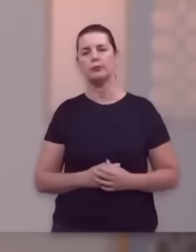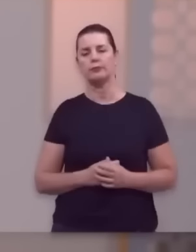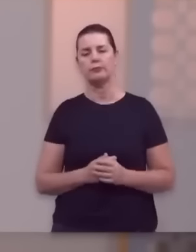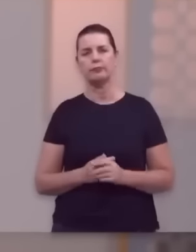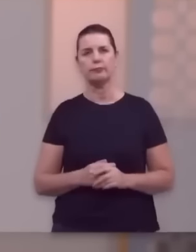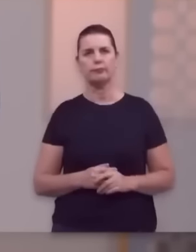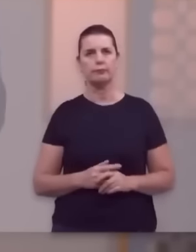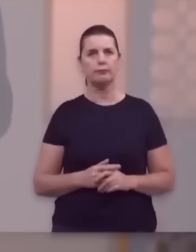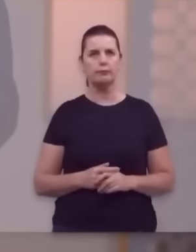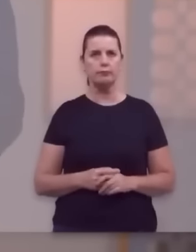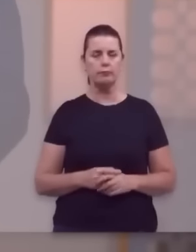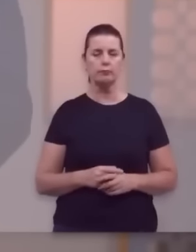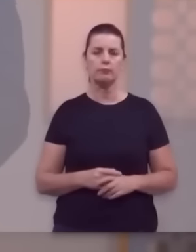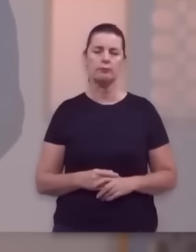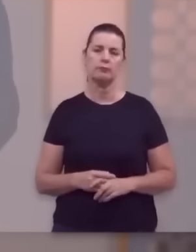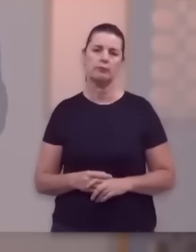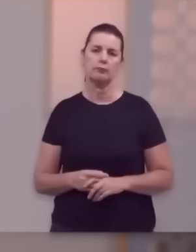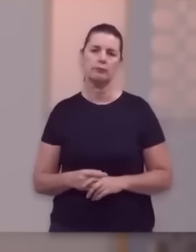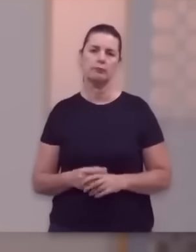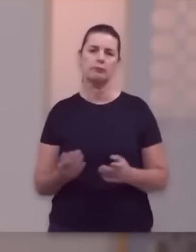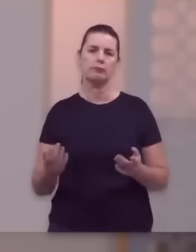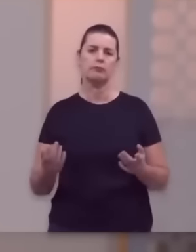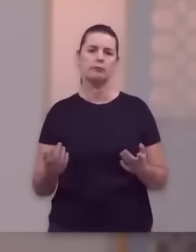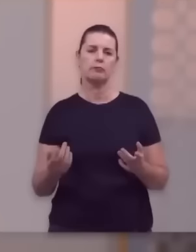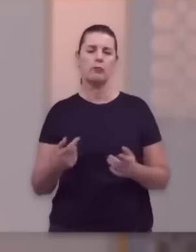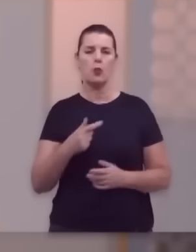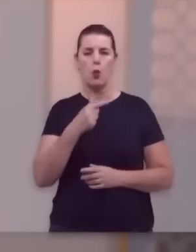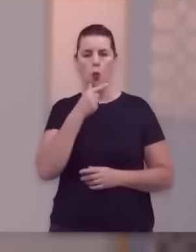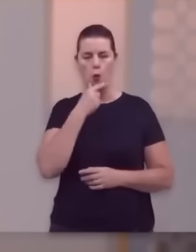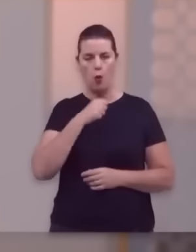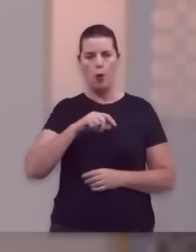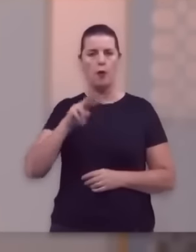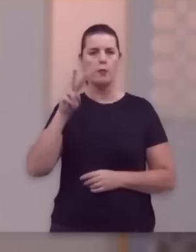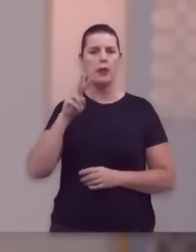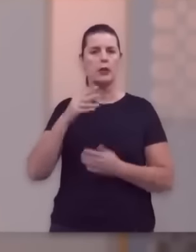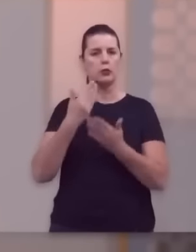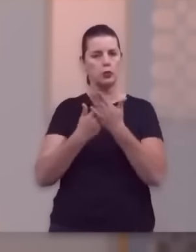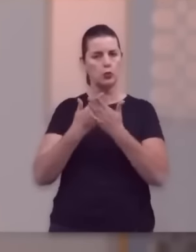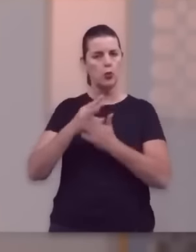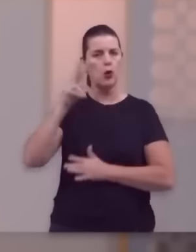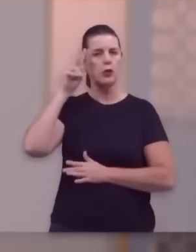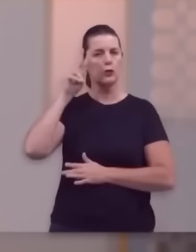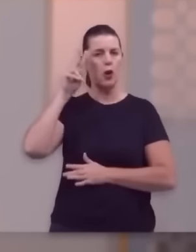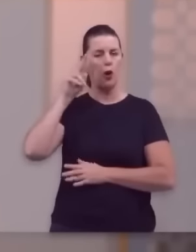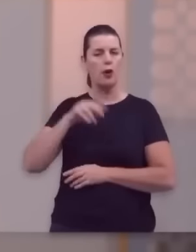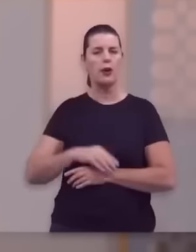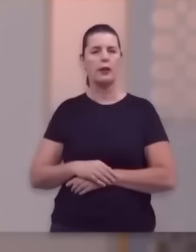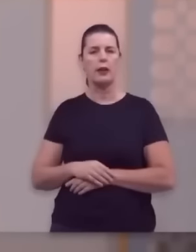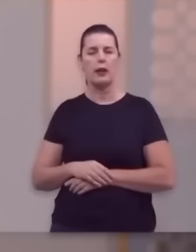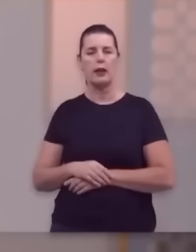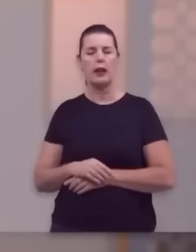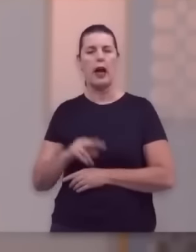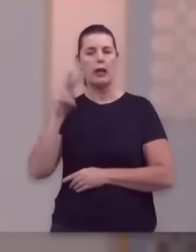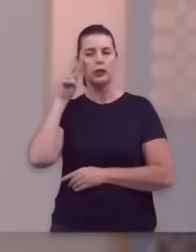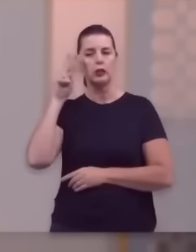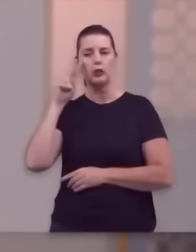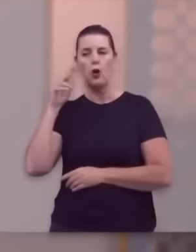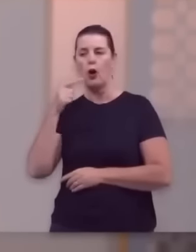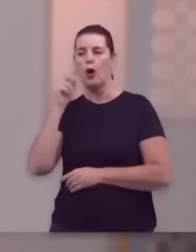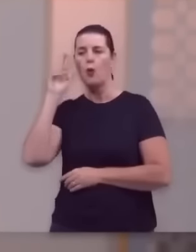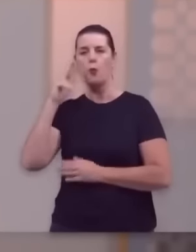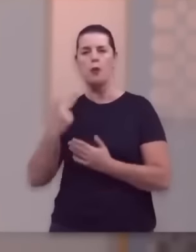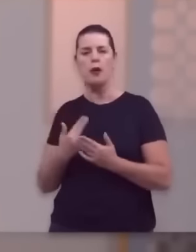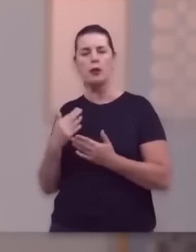Tobi egrégio Historiador disse que a história da humanidade é a história das